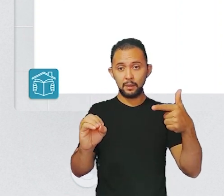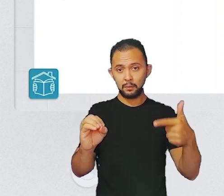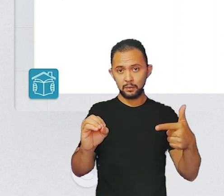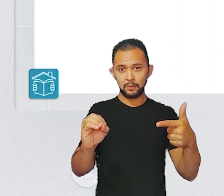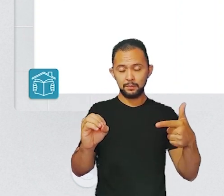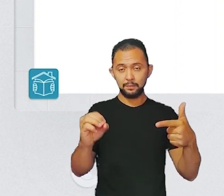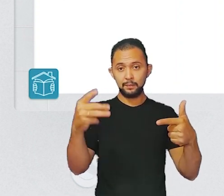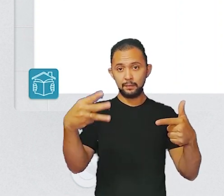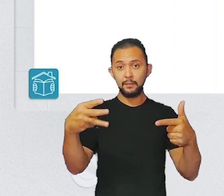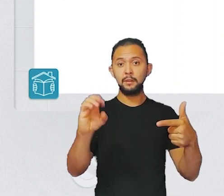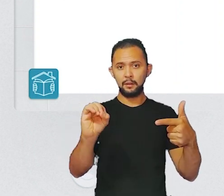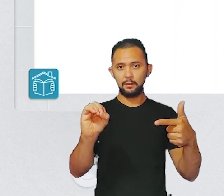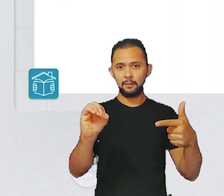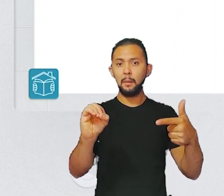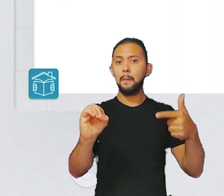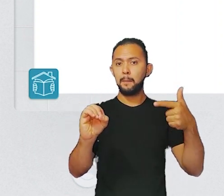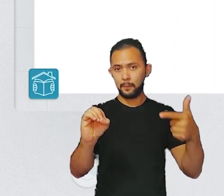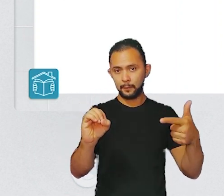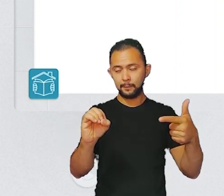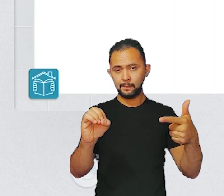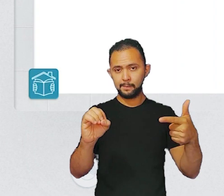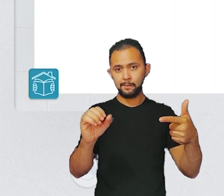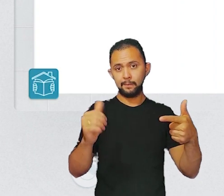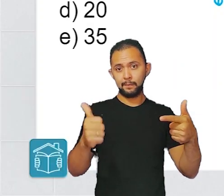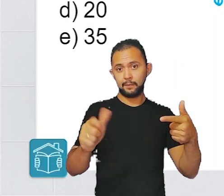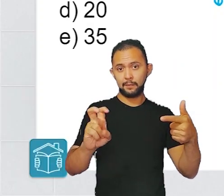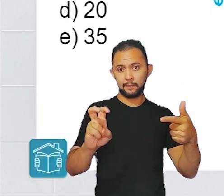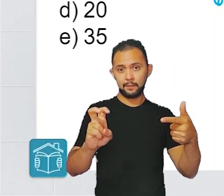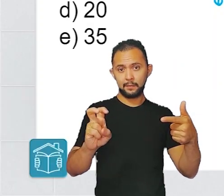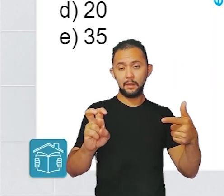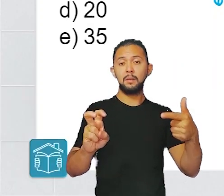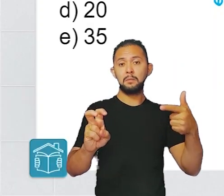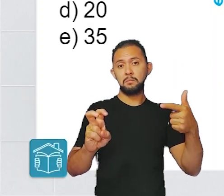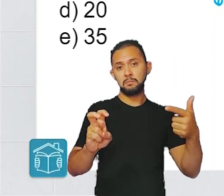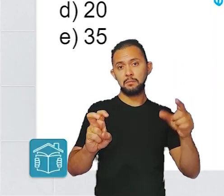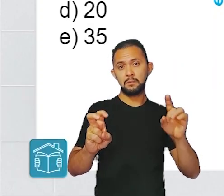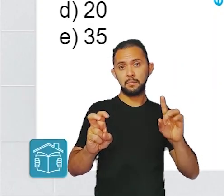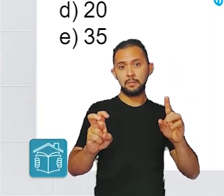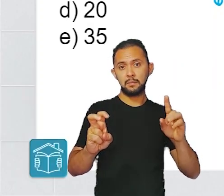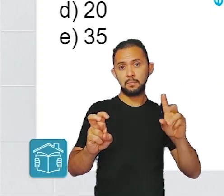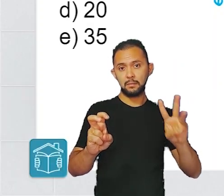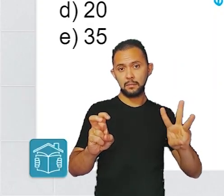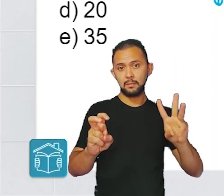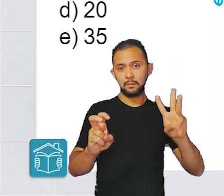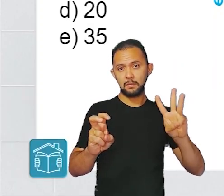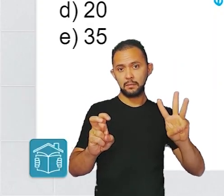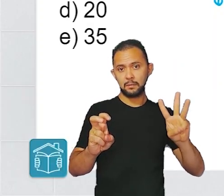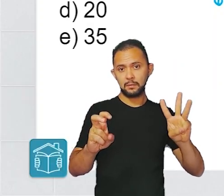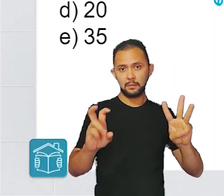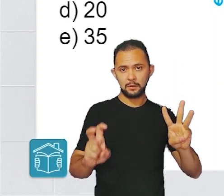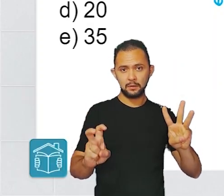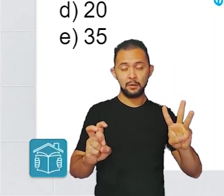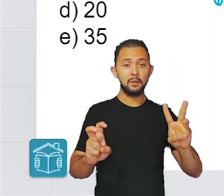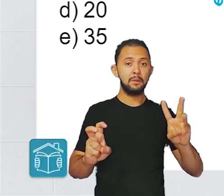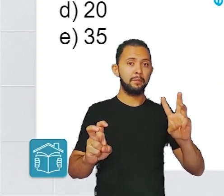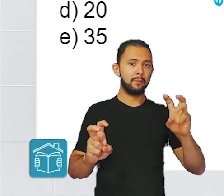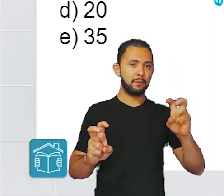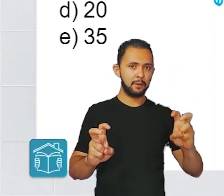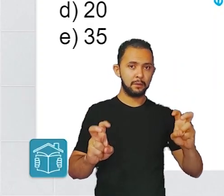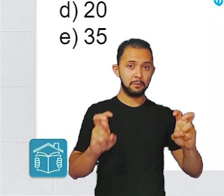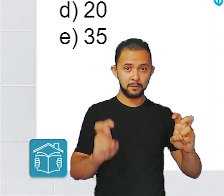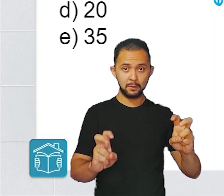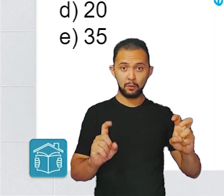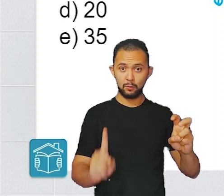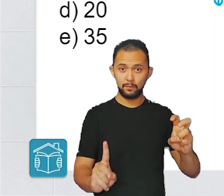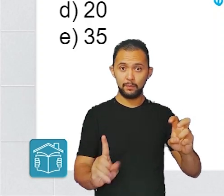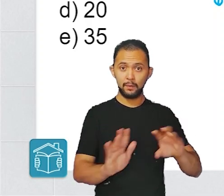por 2, 30. 30 dividido por 2, 15. 15 dividido por 3, 5. E 5 dividido por